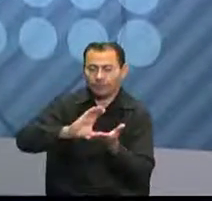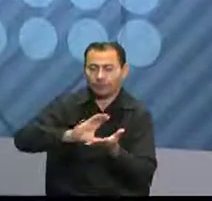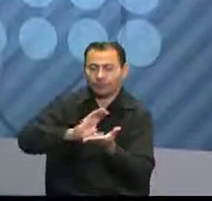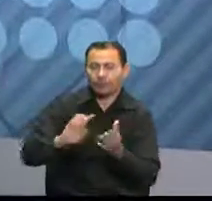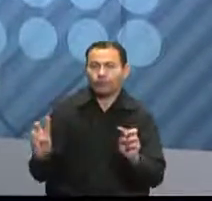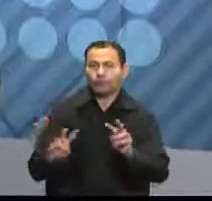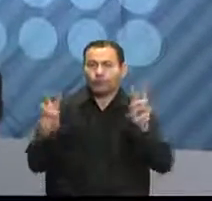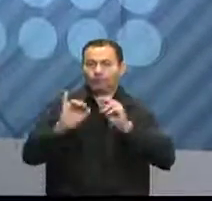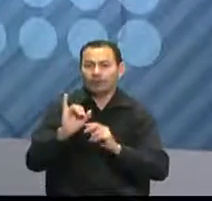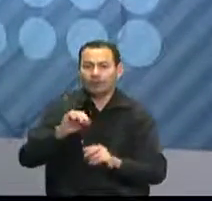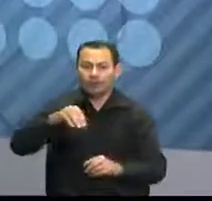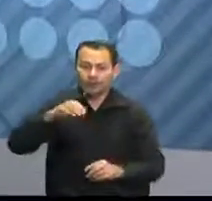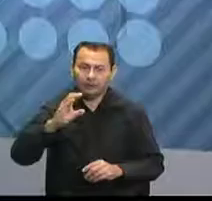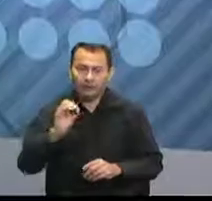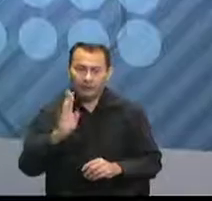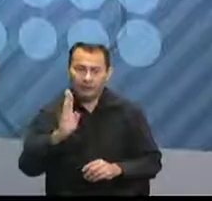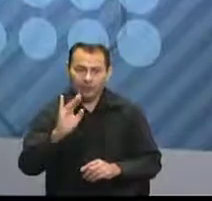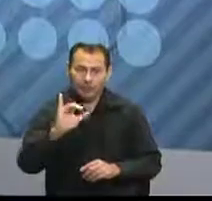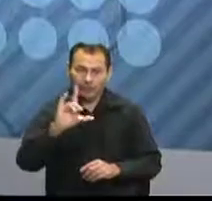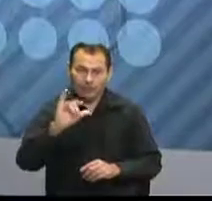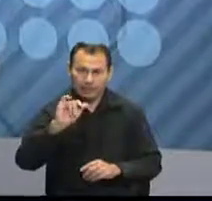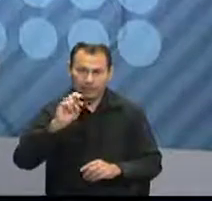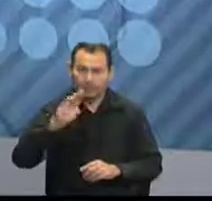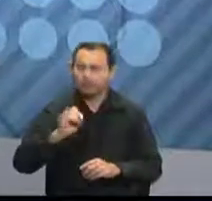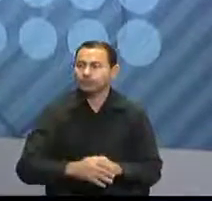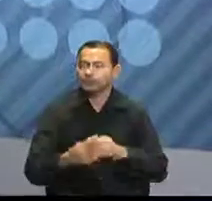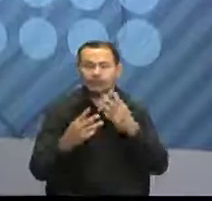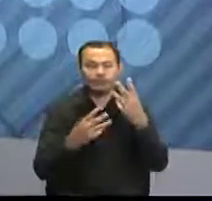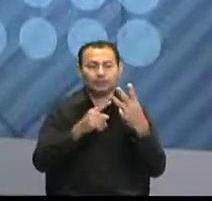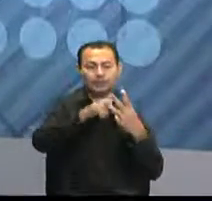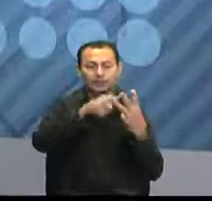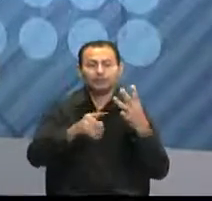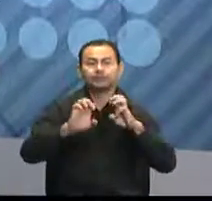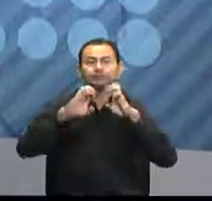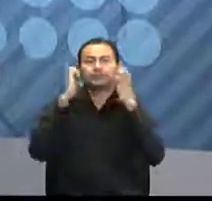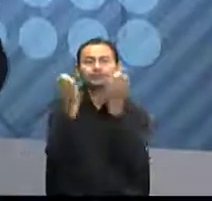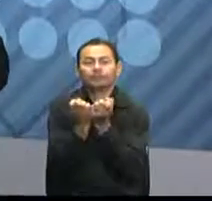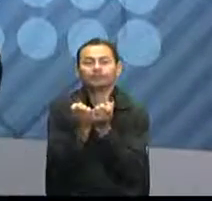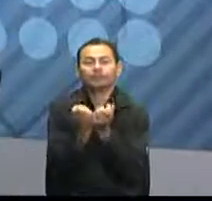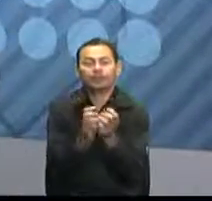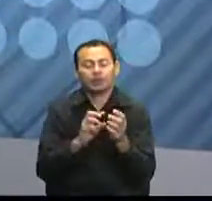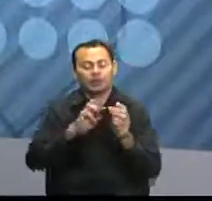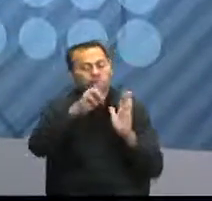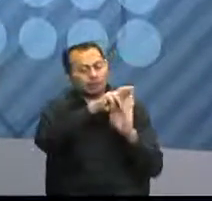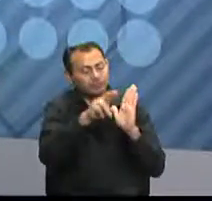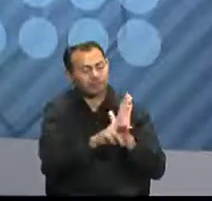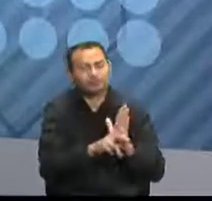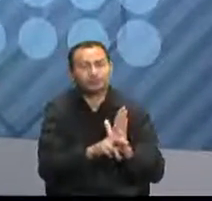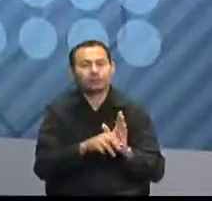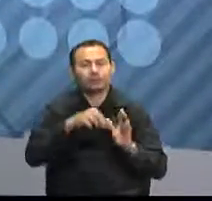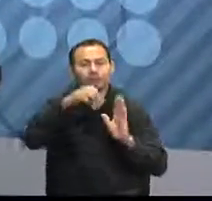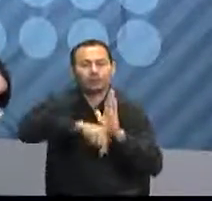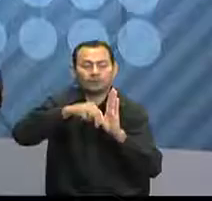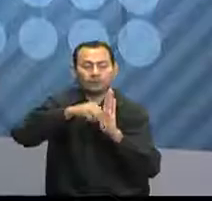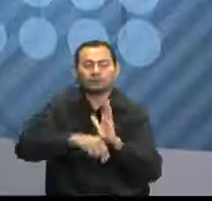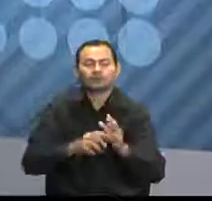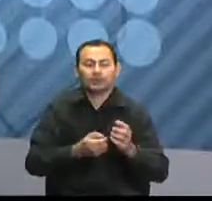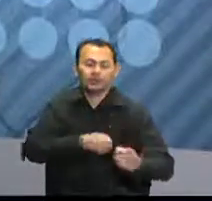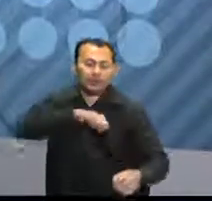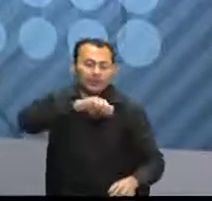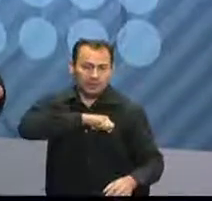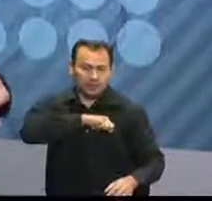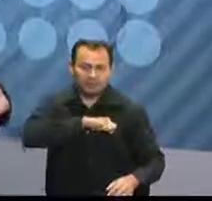mobiliários são esses é três entidades aí que vamos fazer toda a regulamentação e normatização e fiscalização